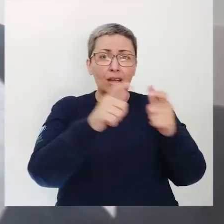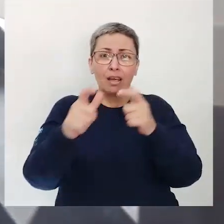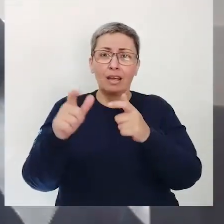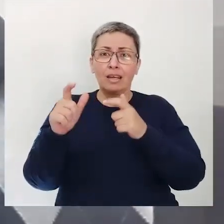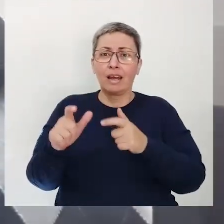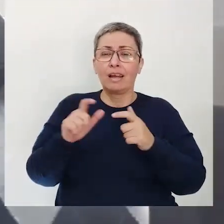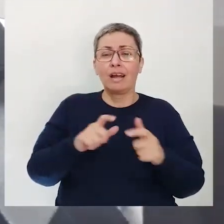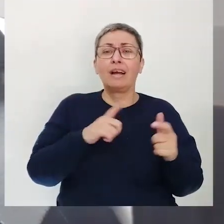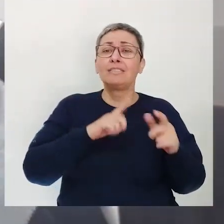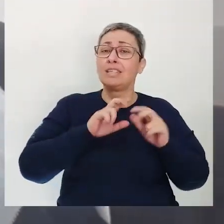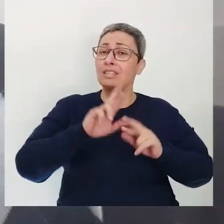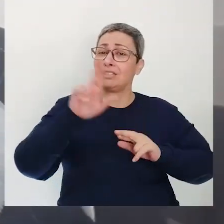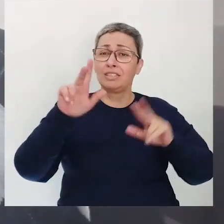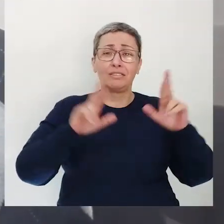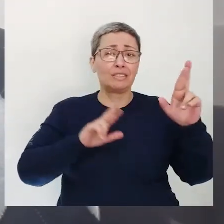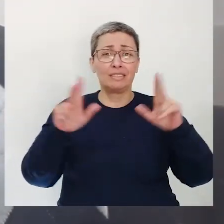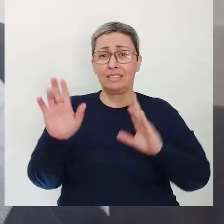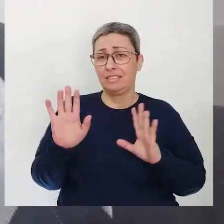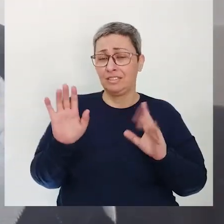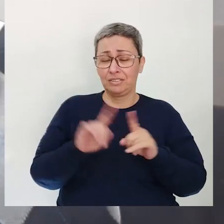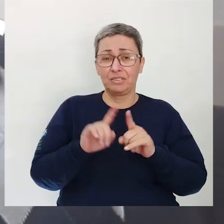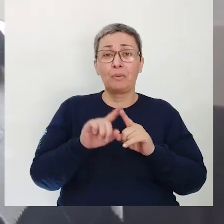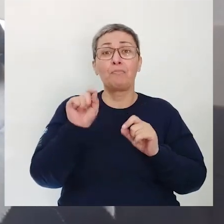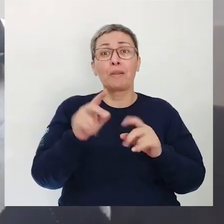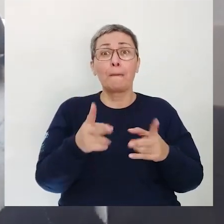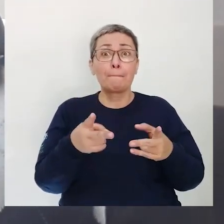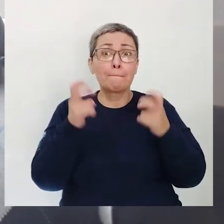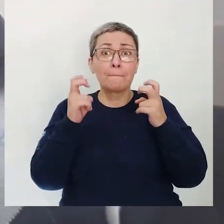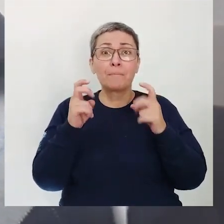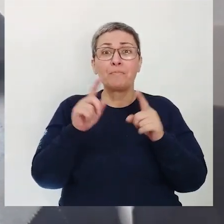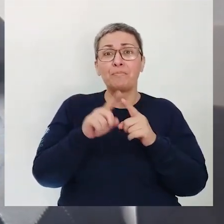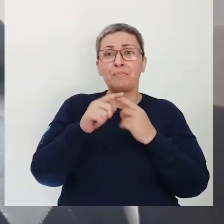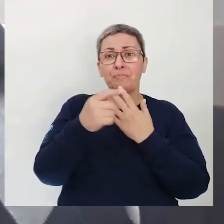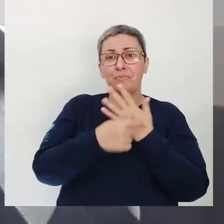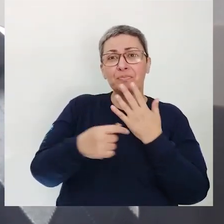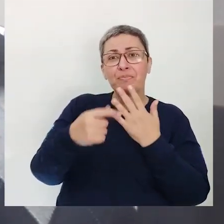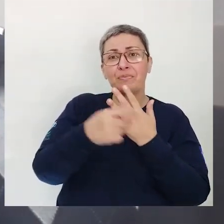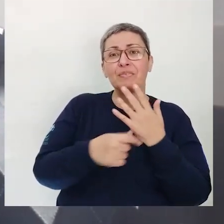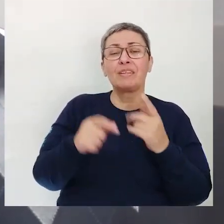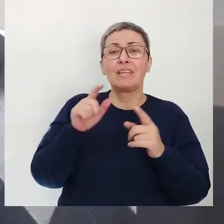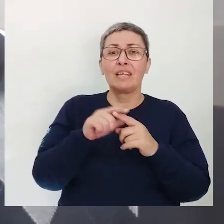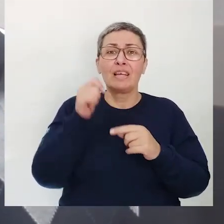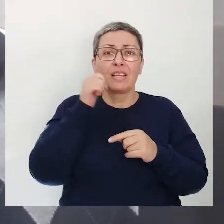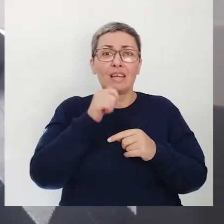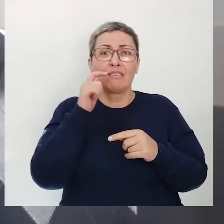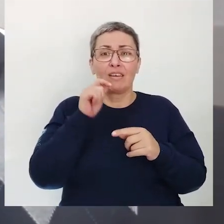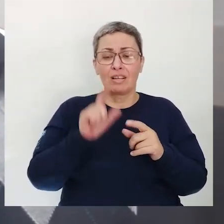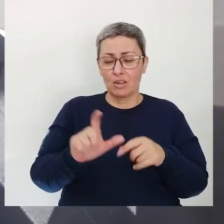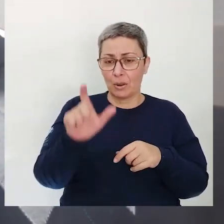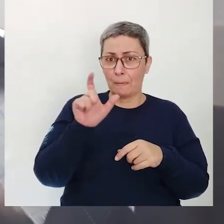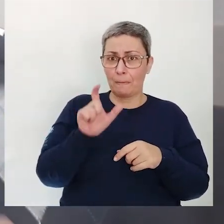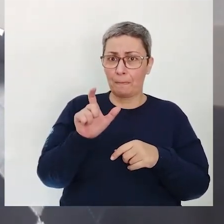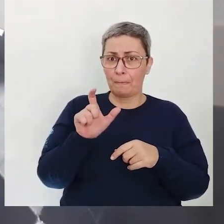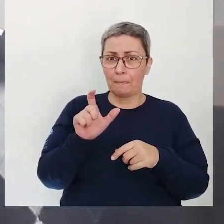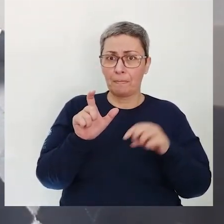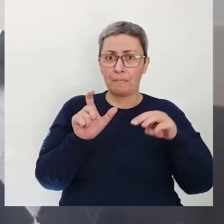lugares, sotaques e todas essas coisas, né? Vocês perceberam aí quando a autora do poema, ela nos traz a